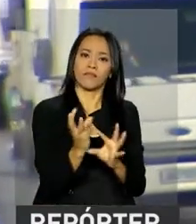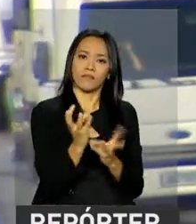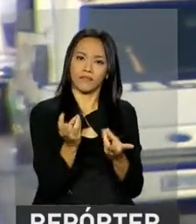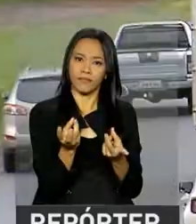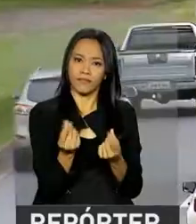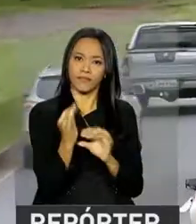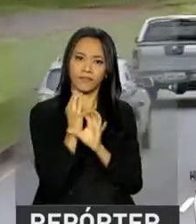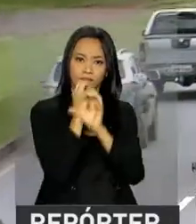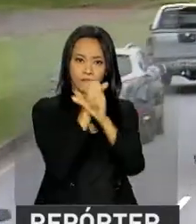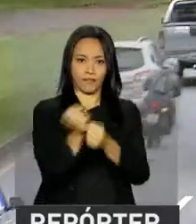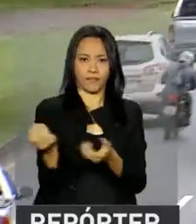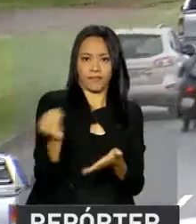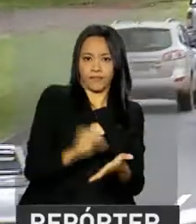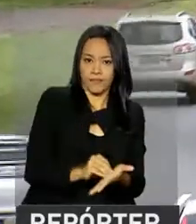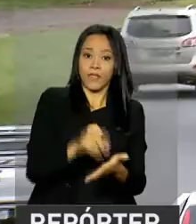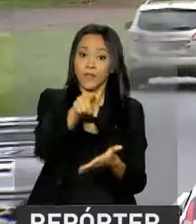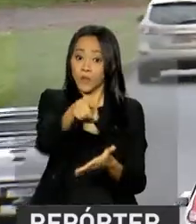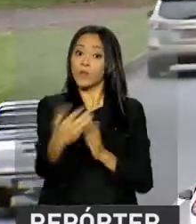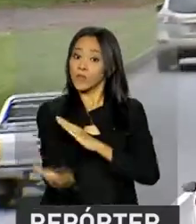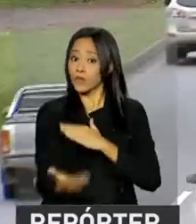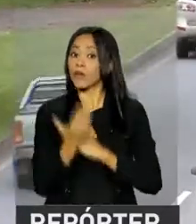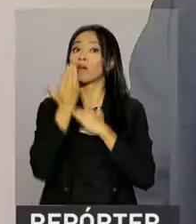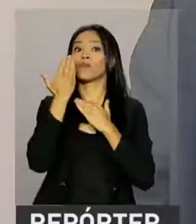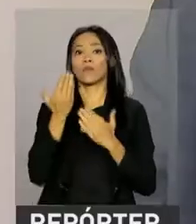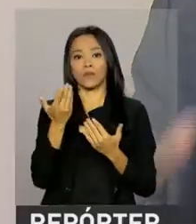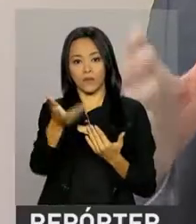segurança jurídica e estabilidade regulatória aos